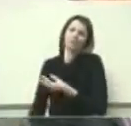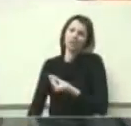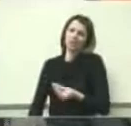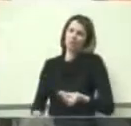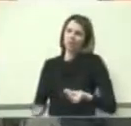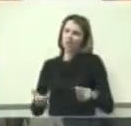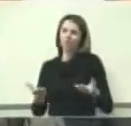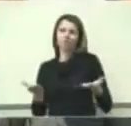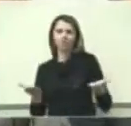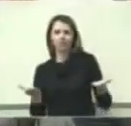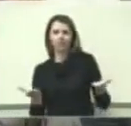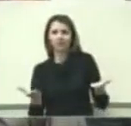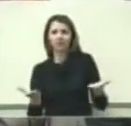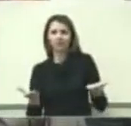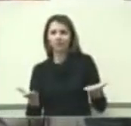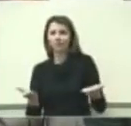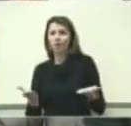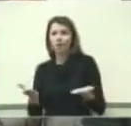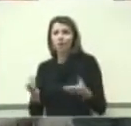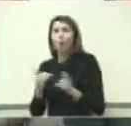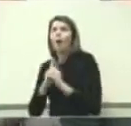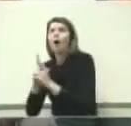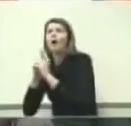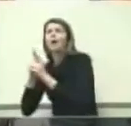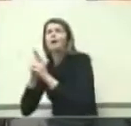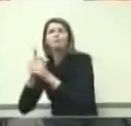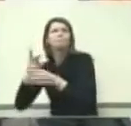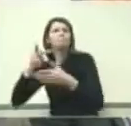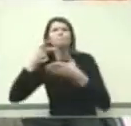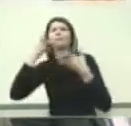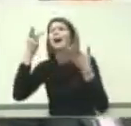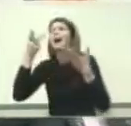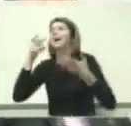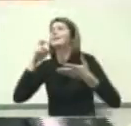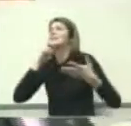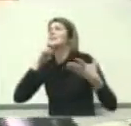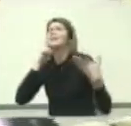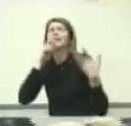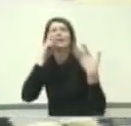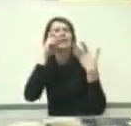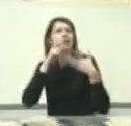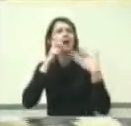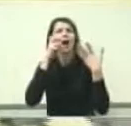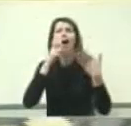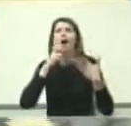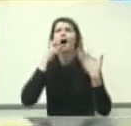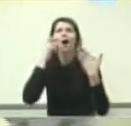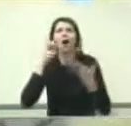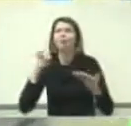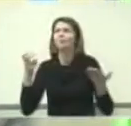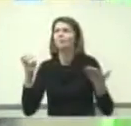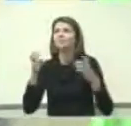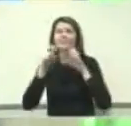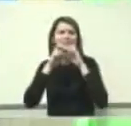eles clamaram e gritaram do desespero dizes desesperadamente